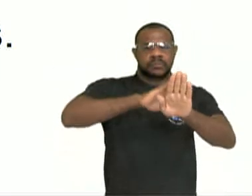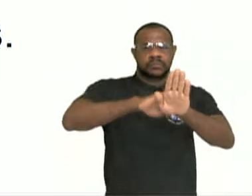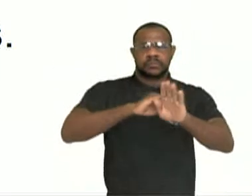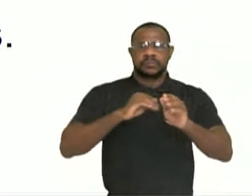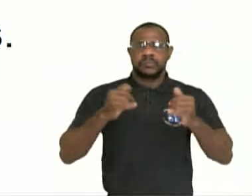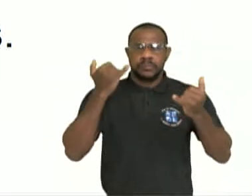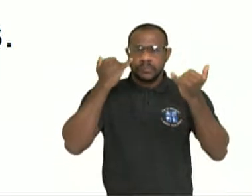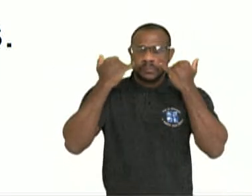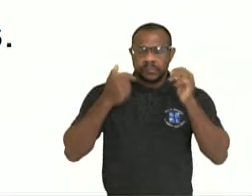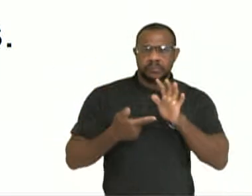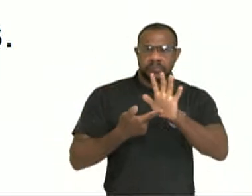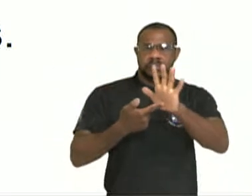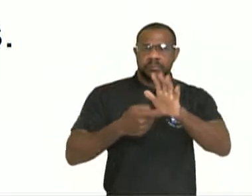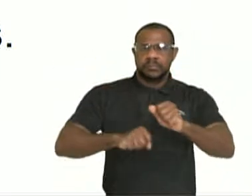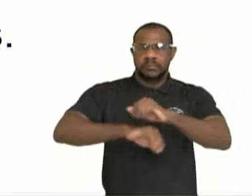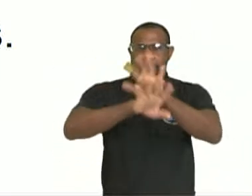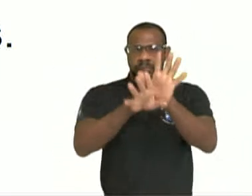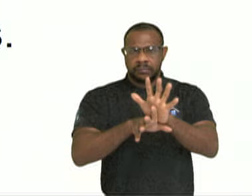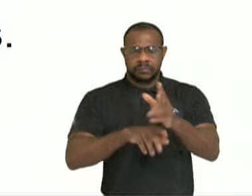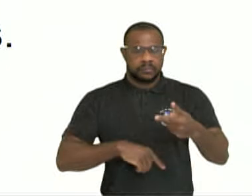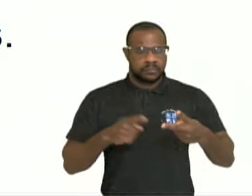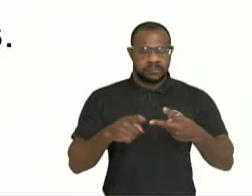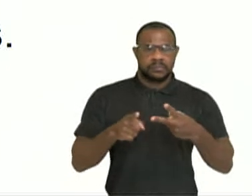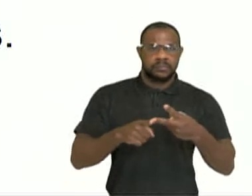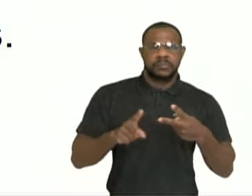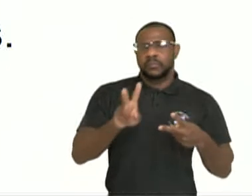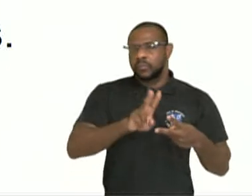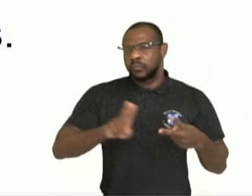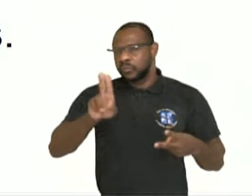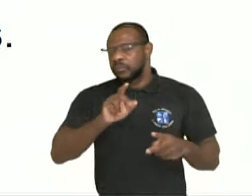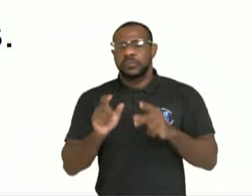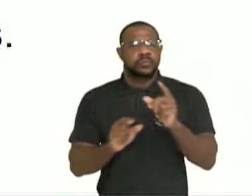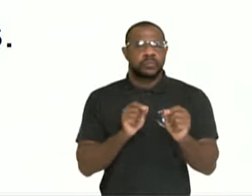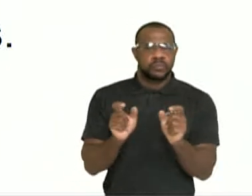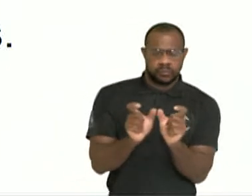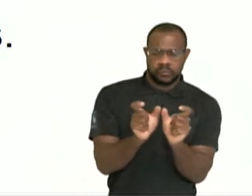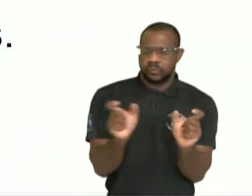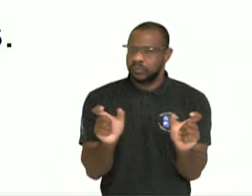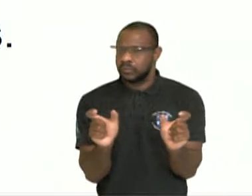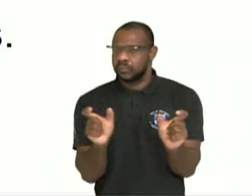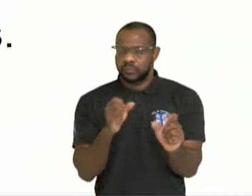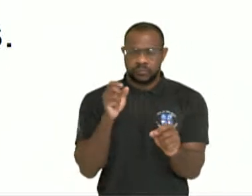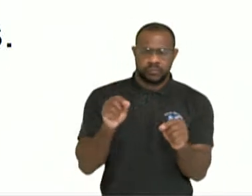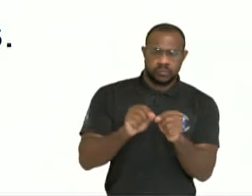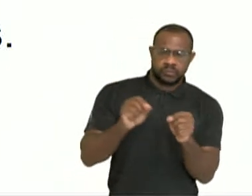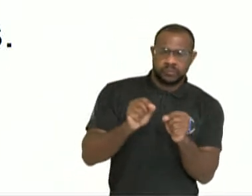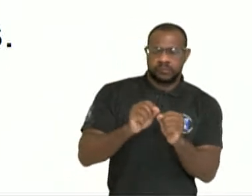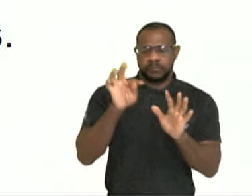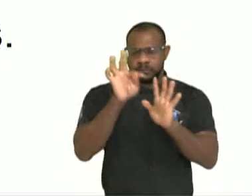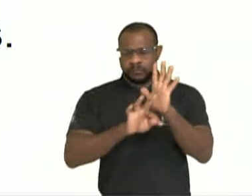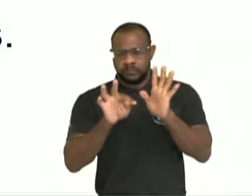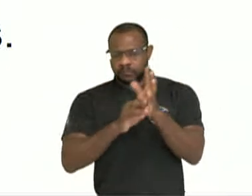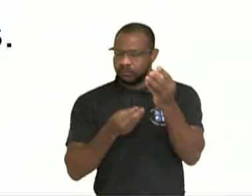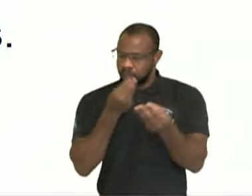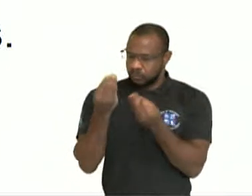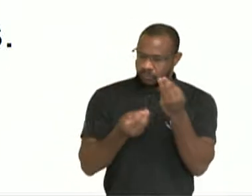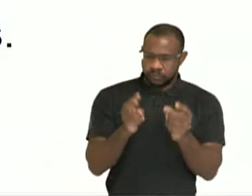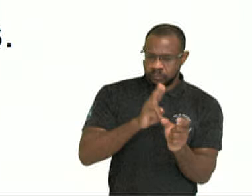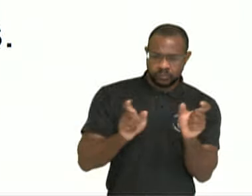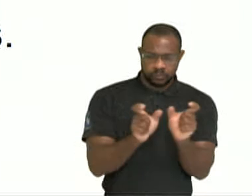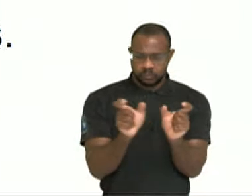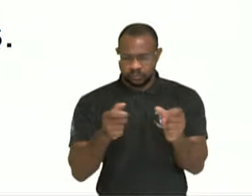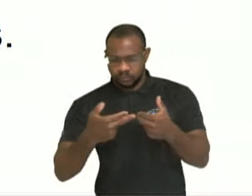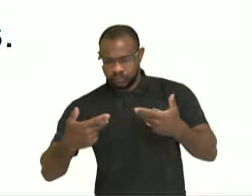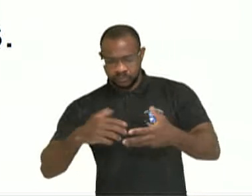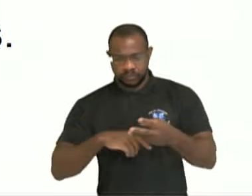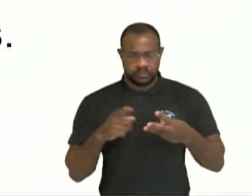Também compreender o emprego, o uso das conjunções na construção do texto. Vamos também reconhecer